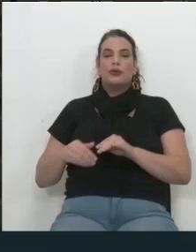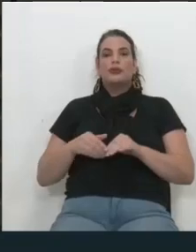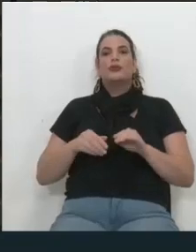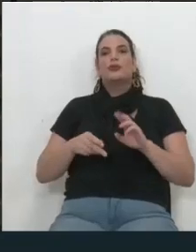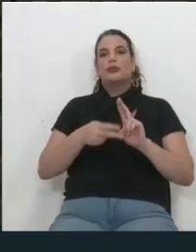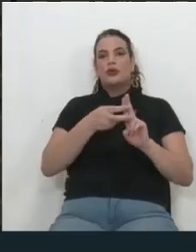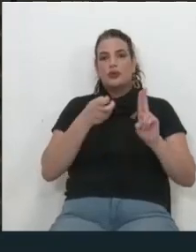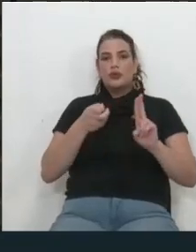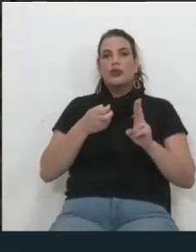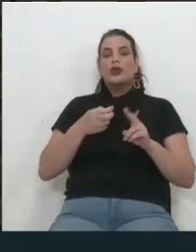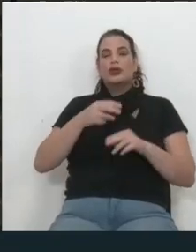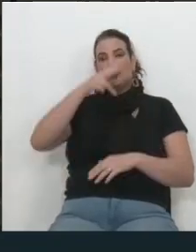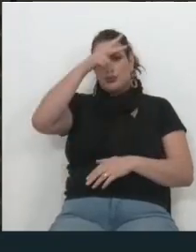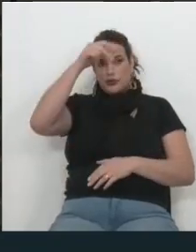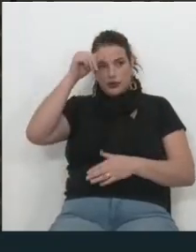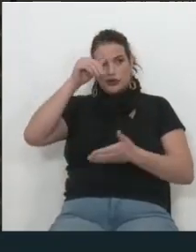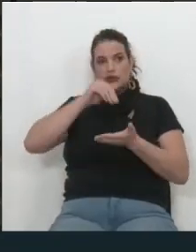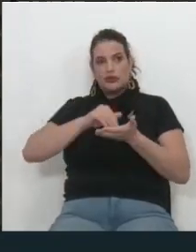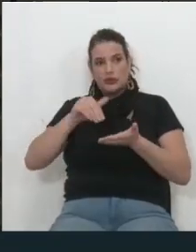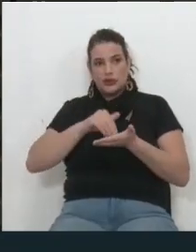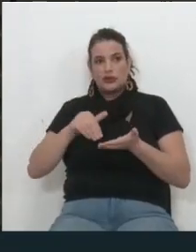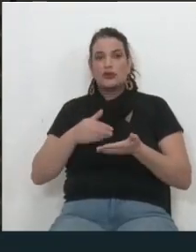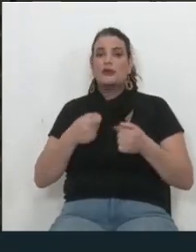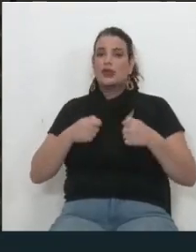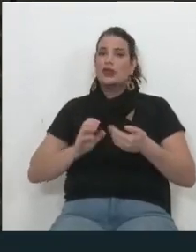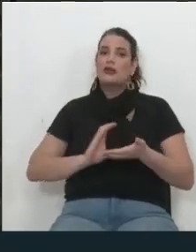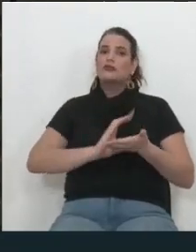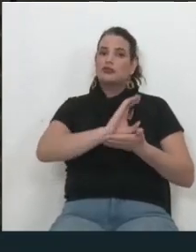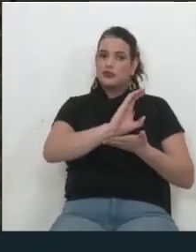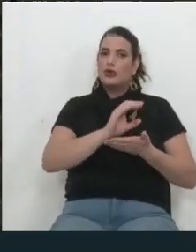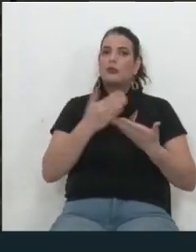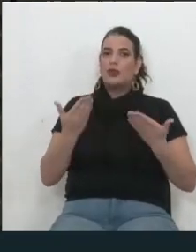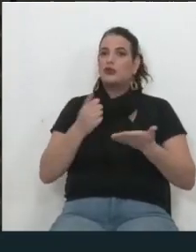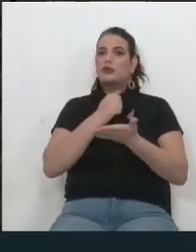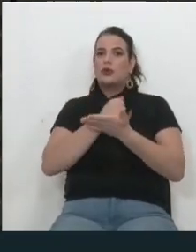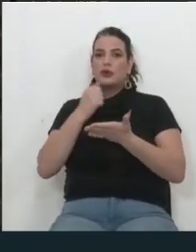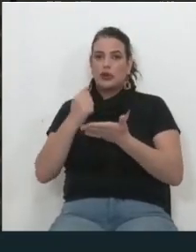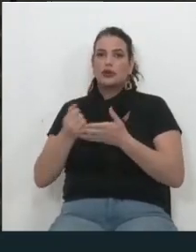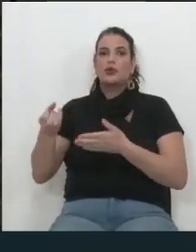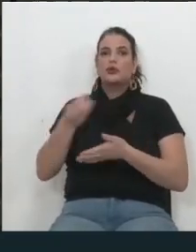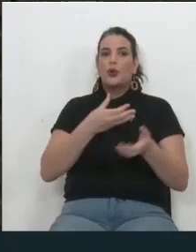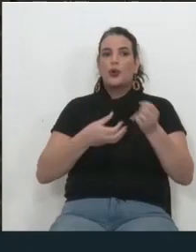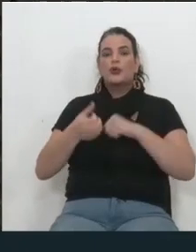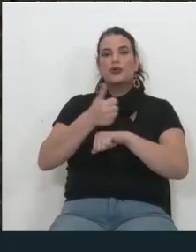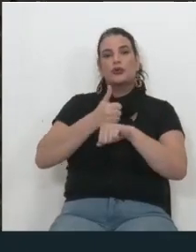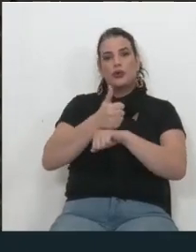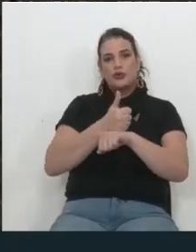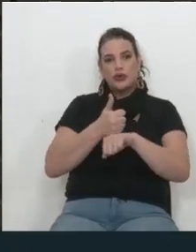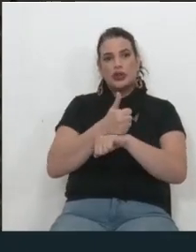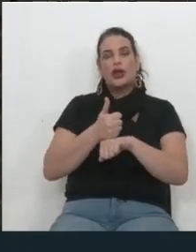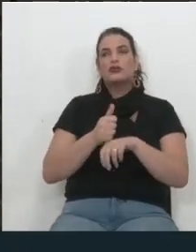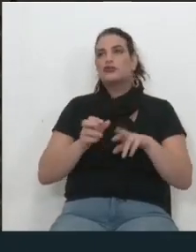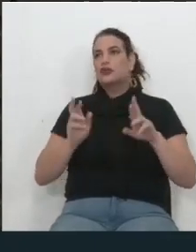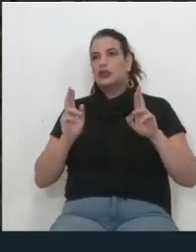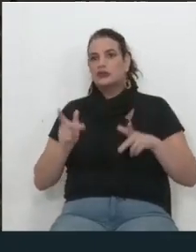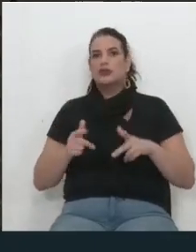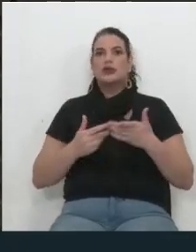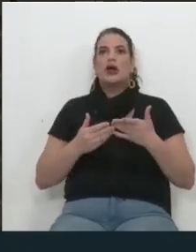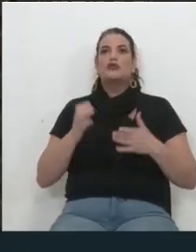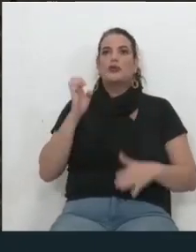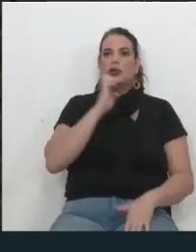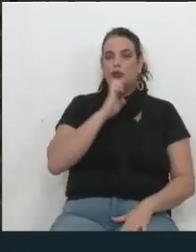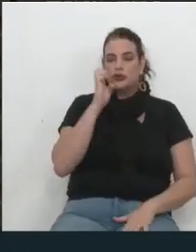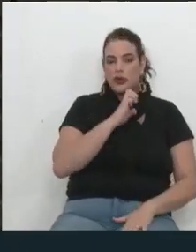secretário, precisa dispor de orçamento, mesmo que for para contratar profissionais de forma diferenciada, de forma